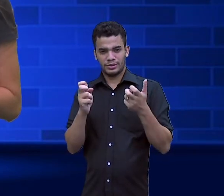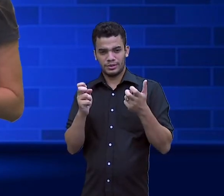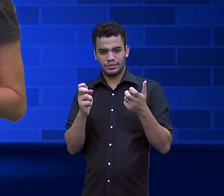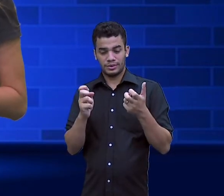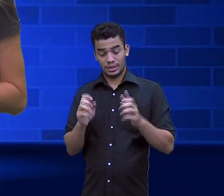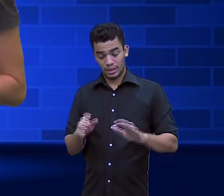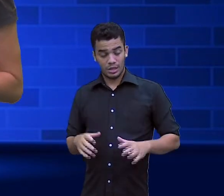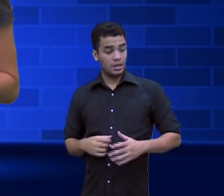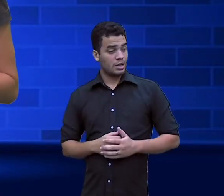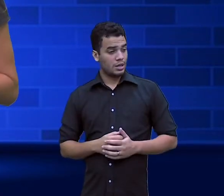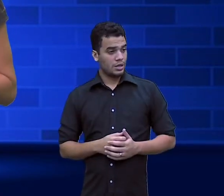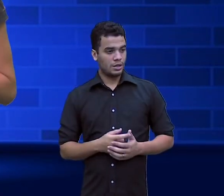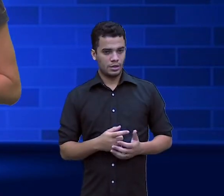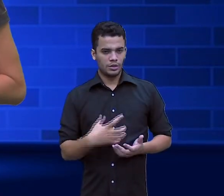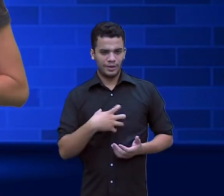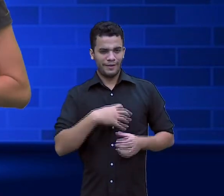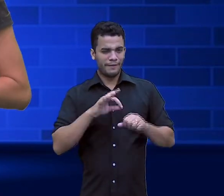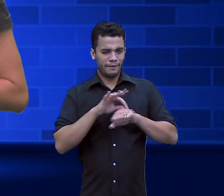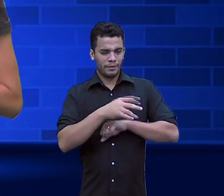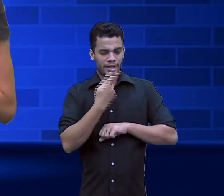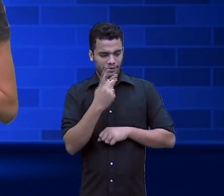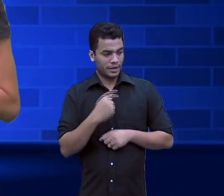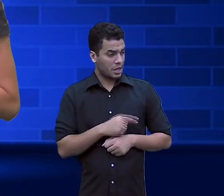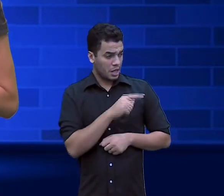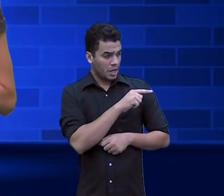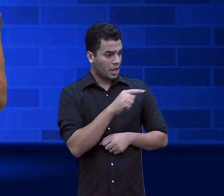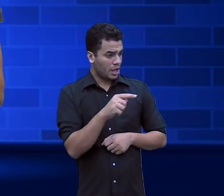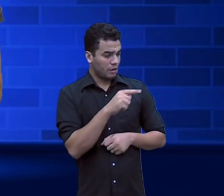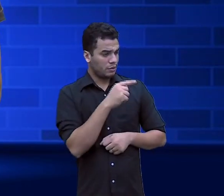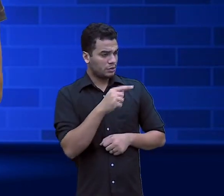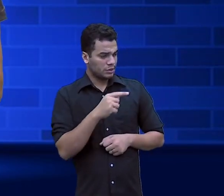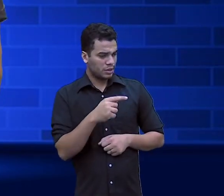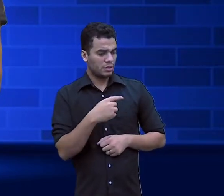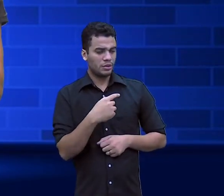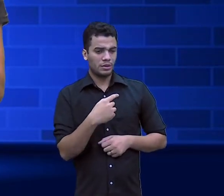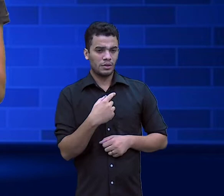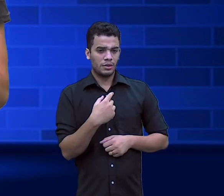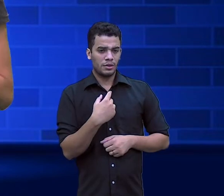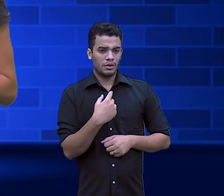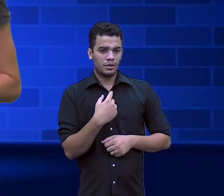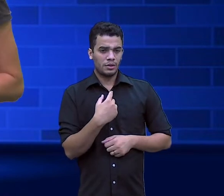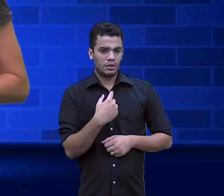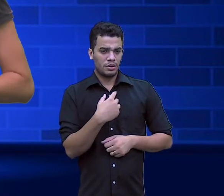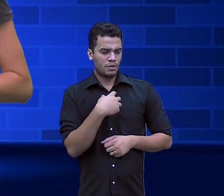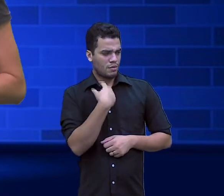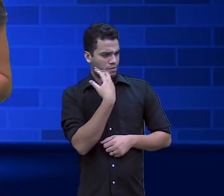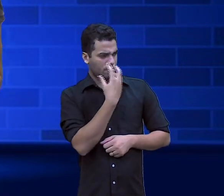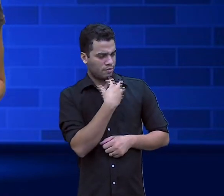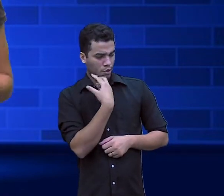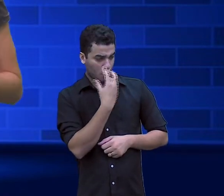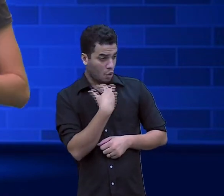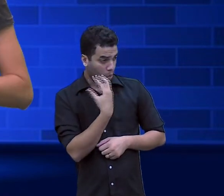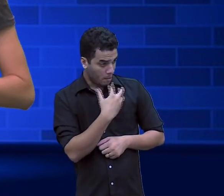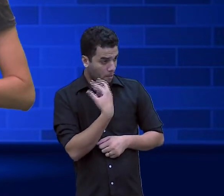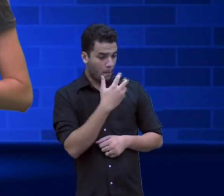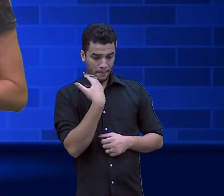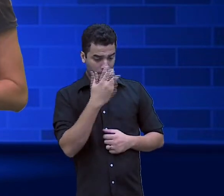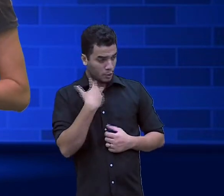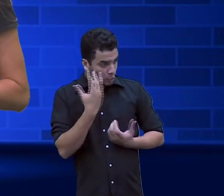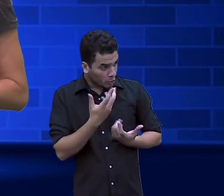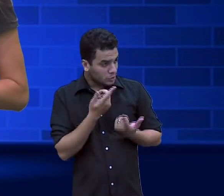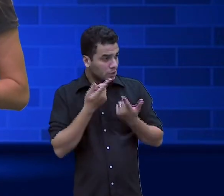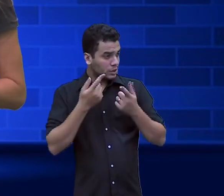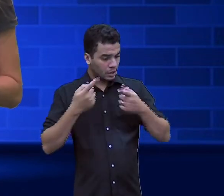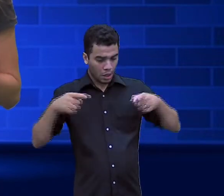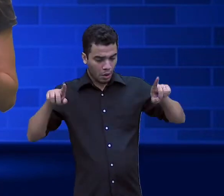Ah, você flautiou no verão? Digo, é uma pergunta. Ah, você flautiou no